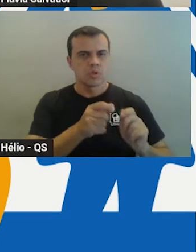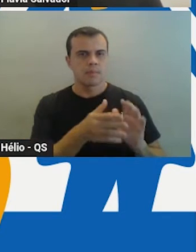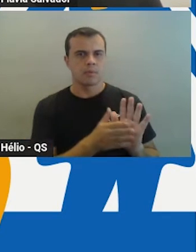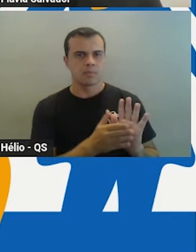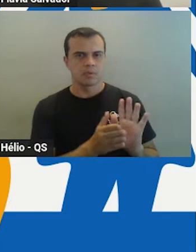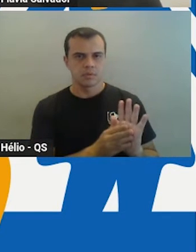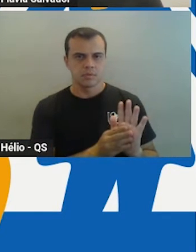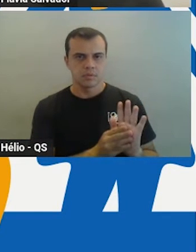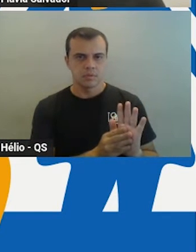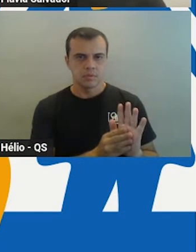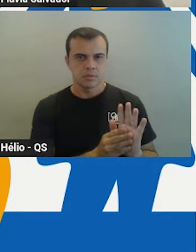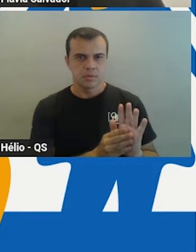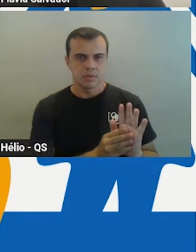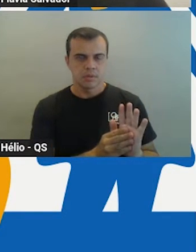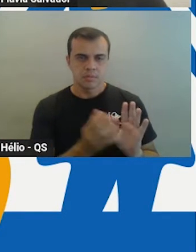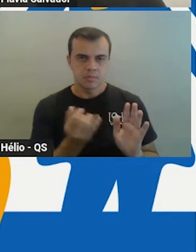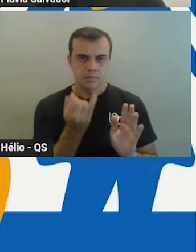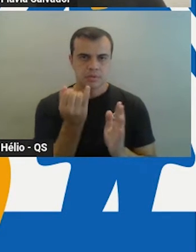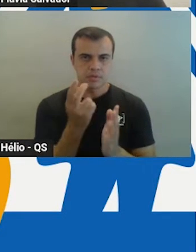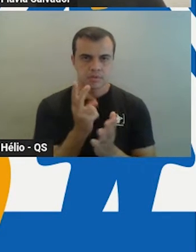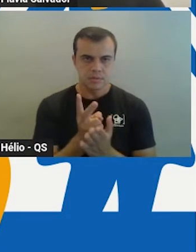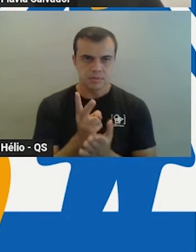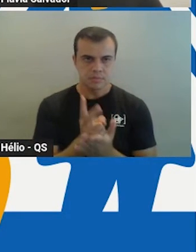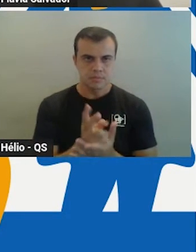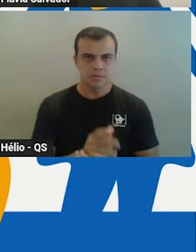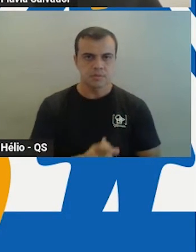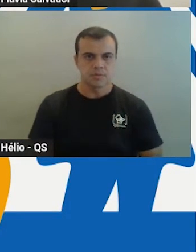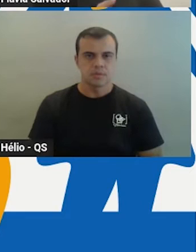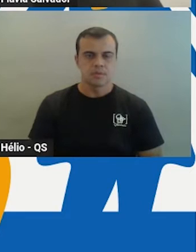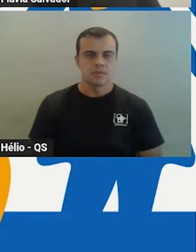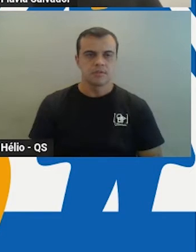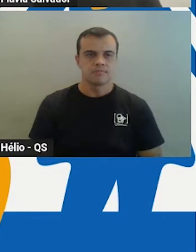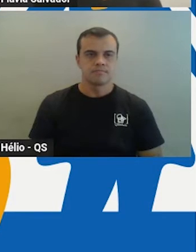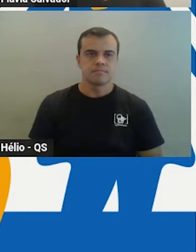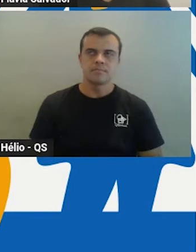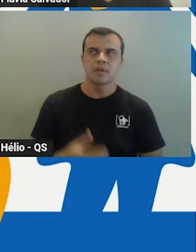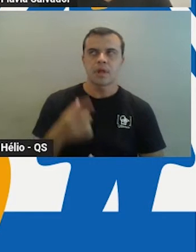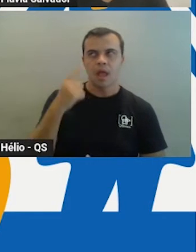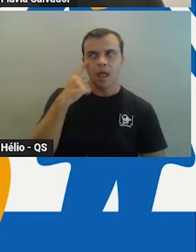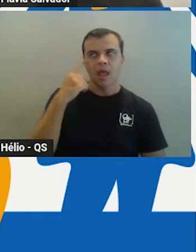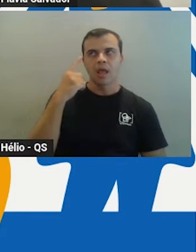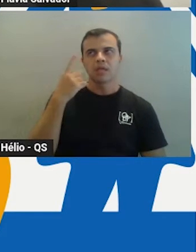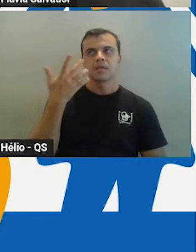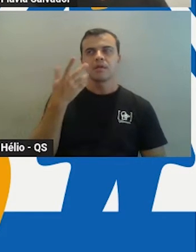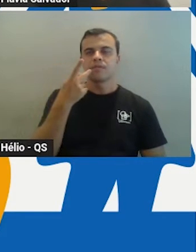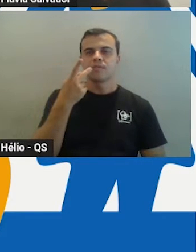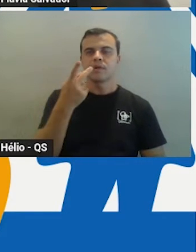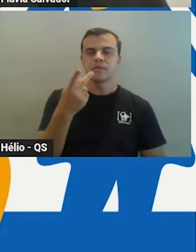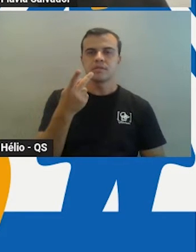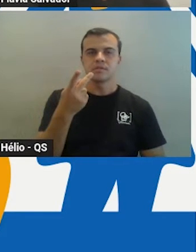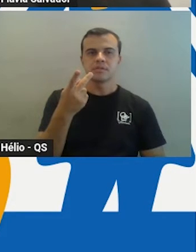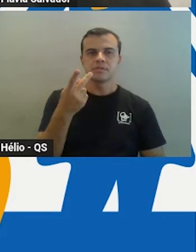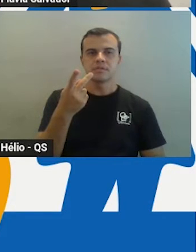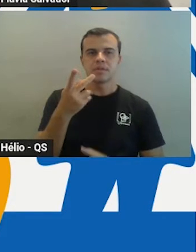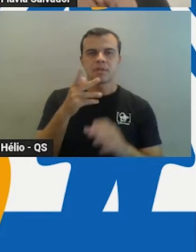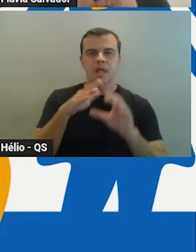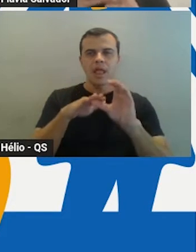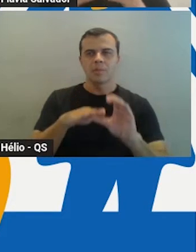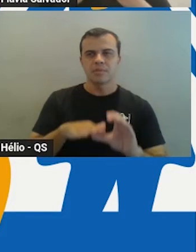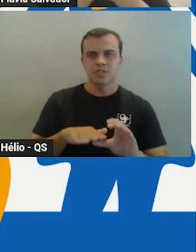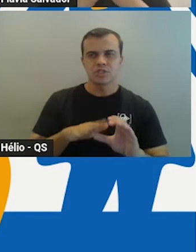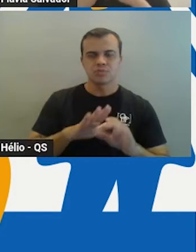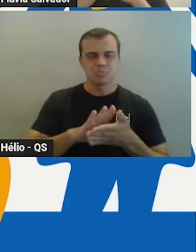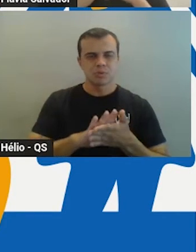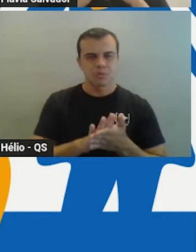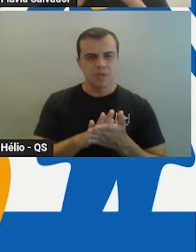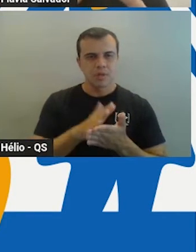propostas, é muito importante, e aí é engraçado, porque quando a gente fala de capacitismo, o